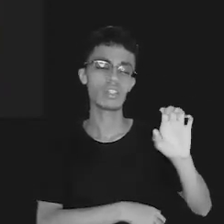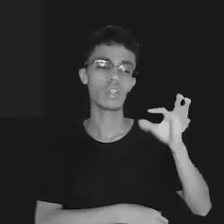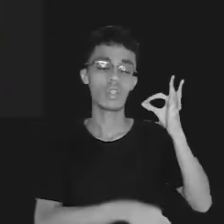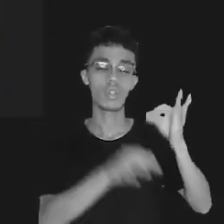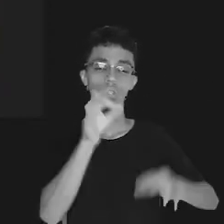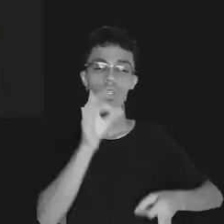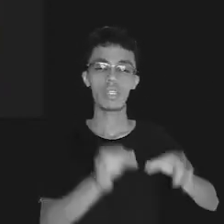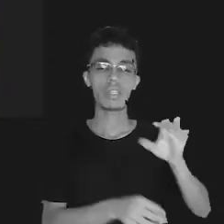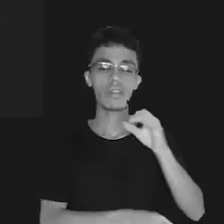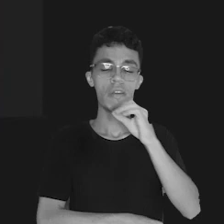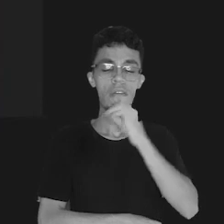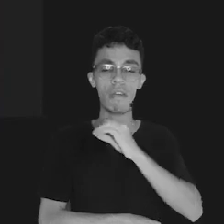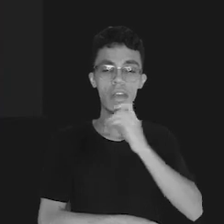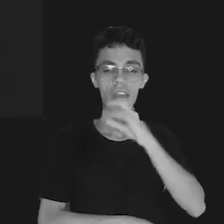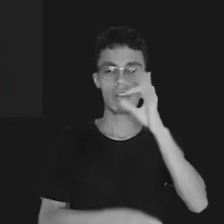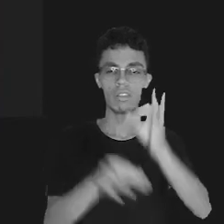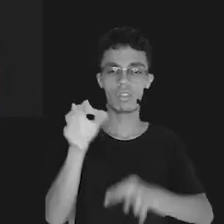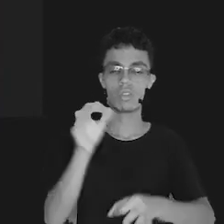juiz velho.